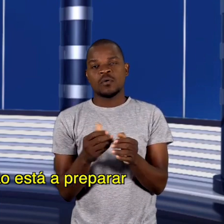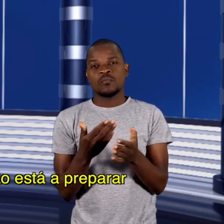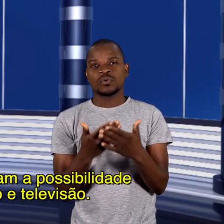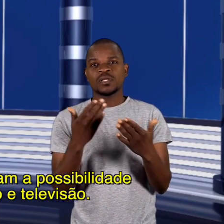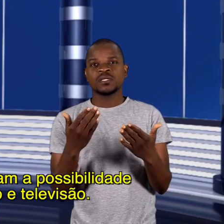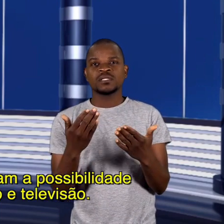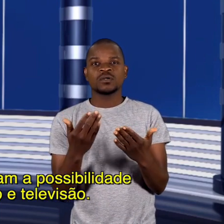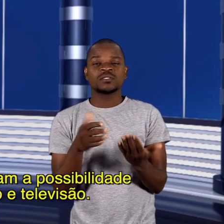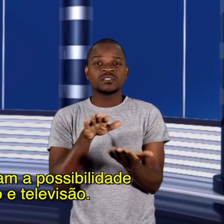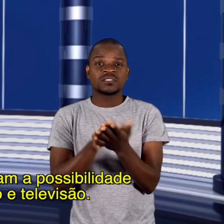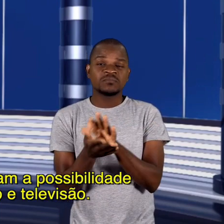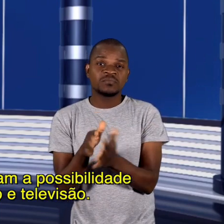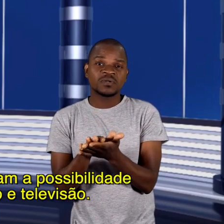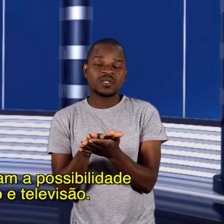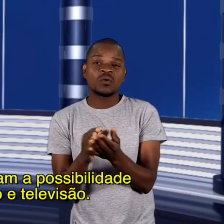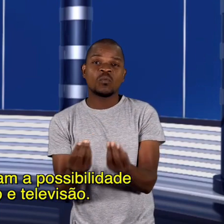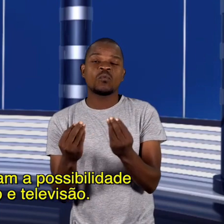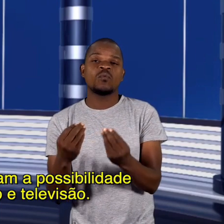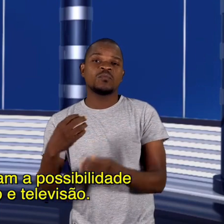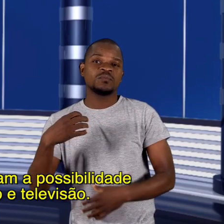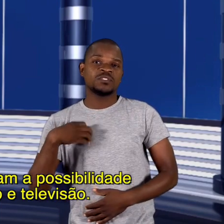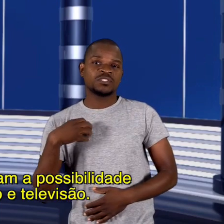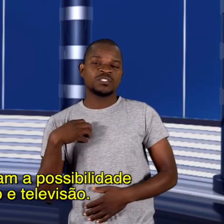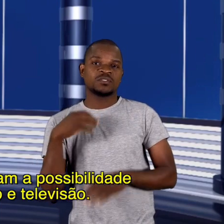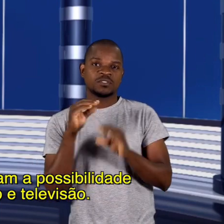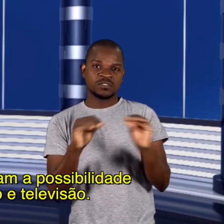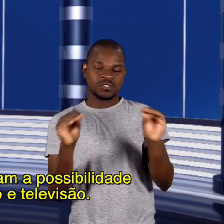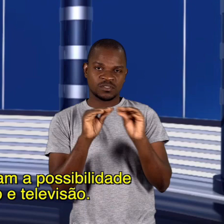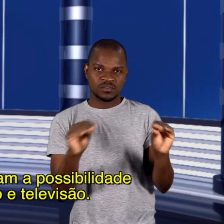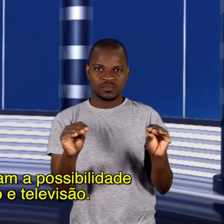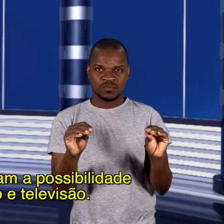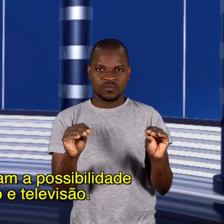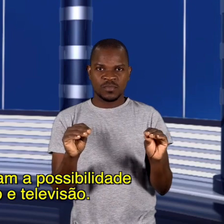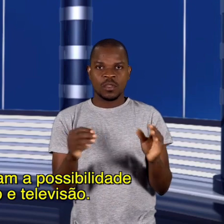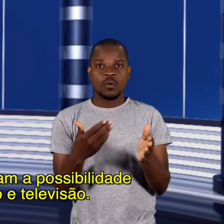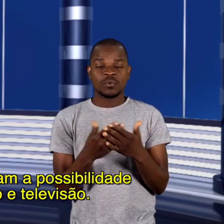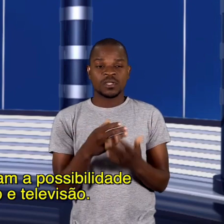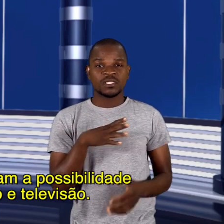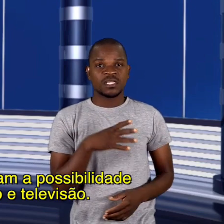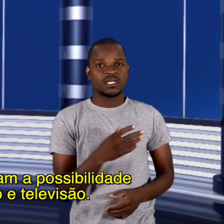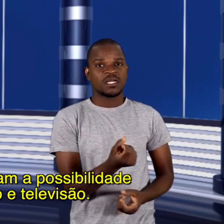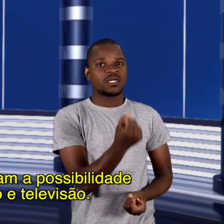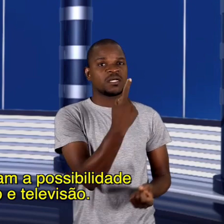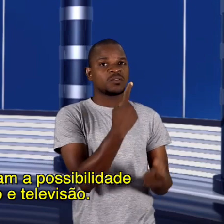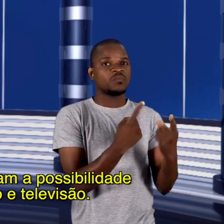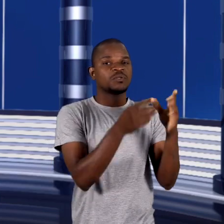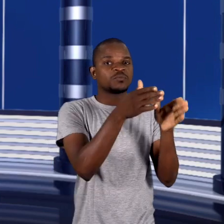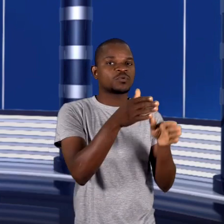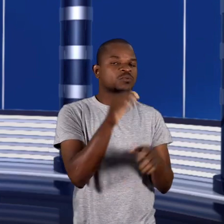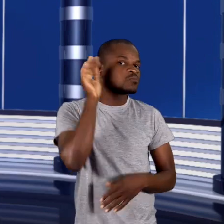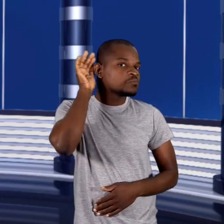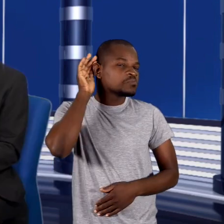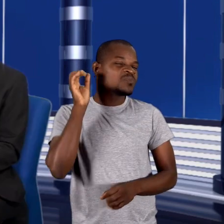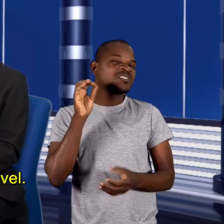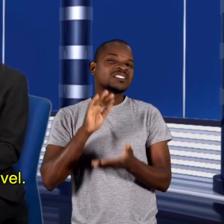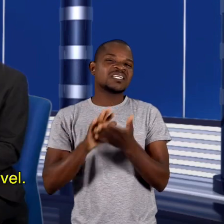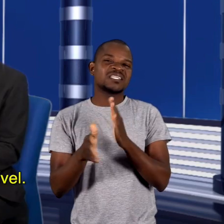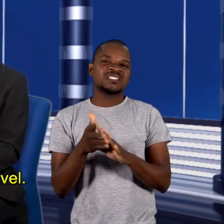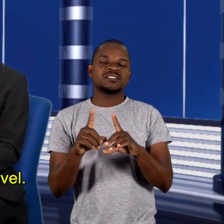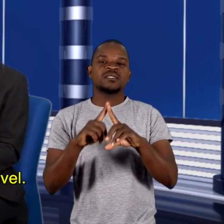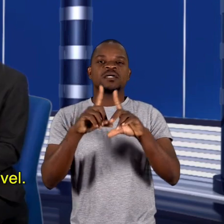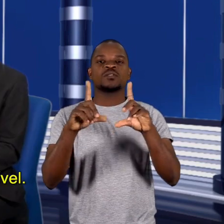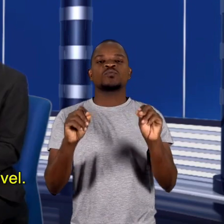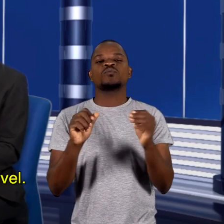da Saúde para compensar aquelas pessoas que não tiveram oportunidade de ter aulas via rádio nem via televisão